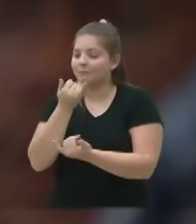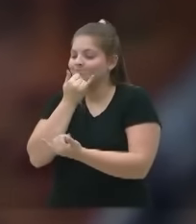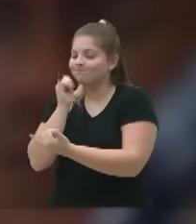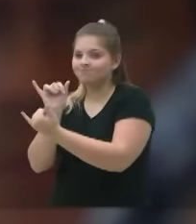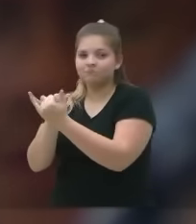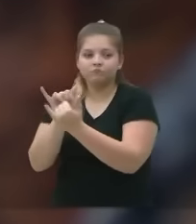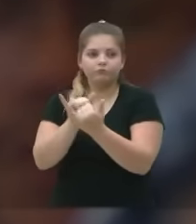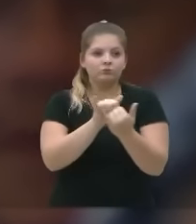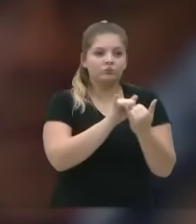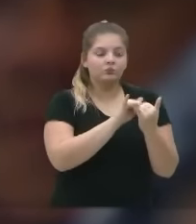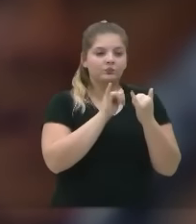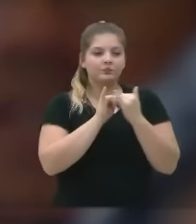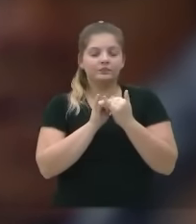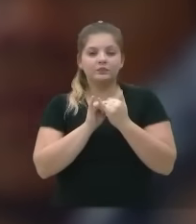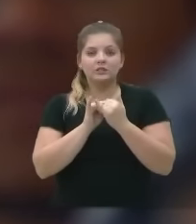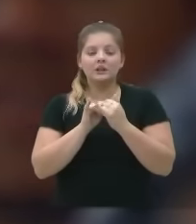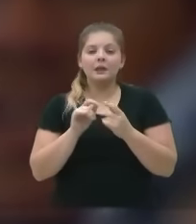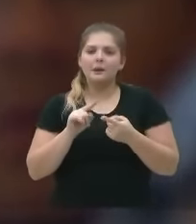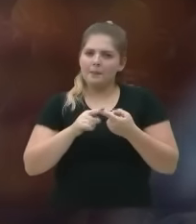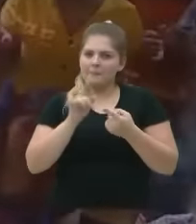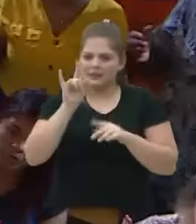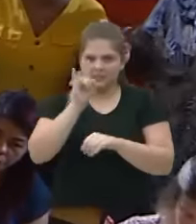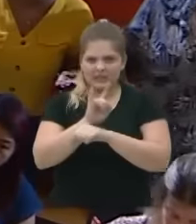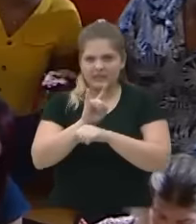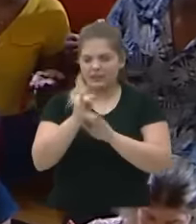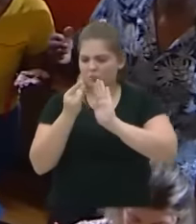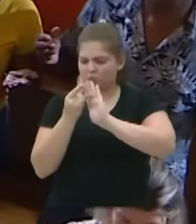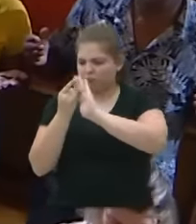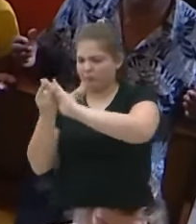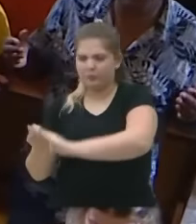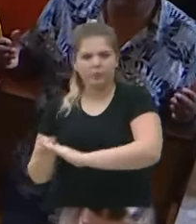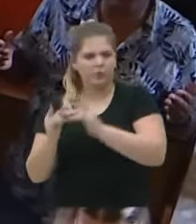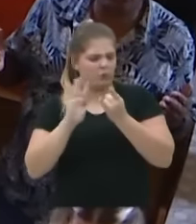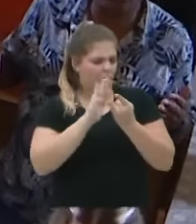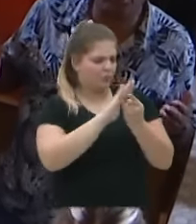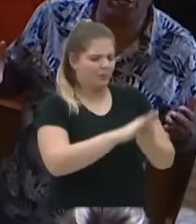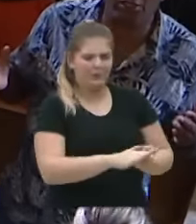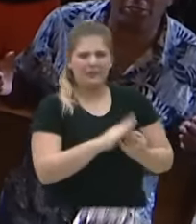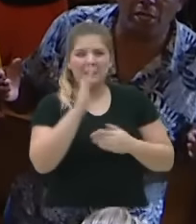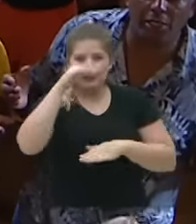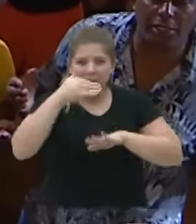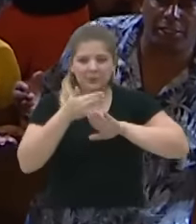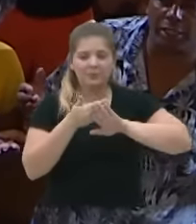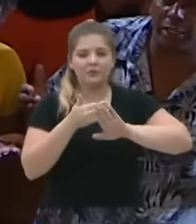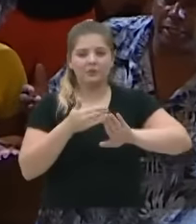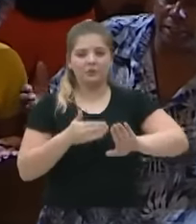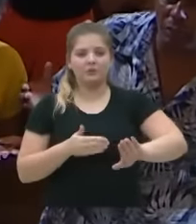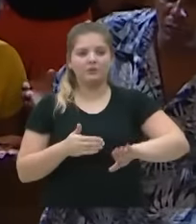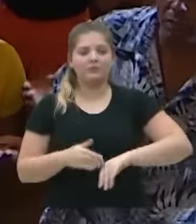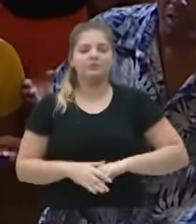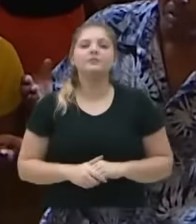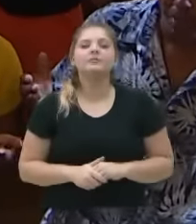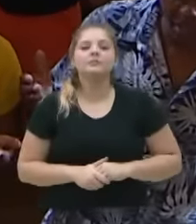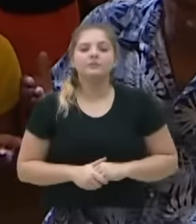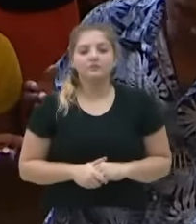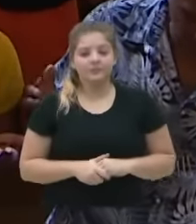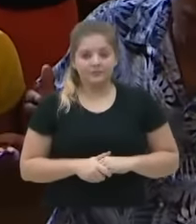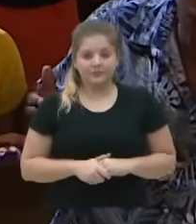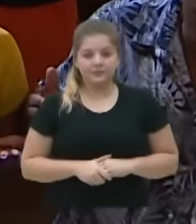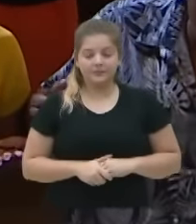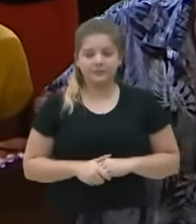como nós perdoamos a quem nos tem ofendido. E não nos deixeis cair em tentação,